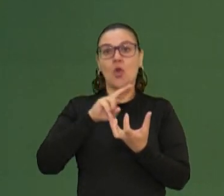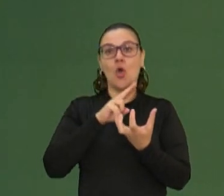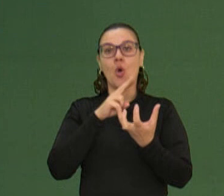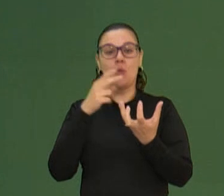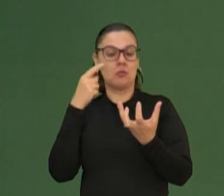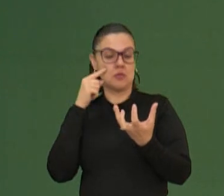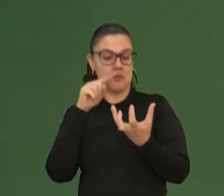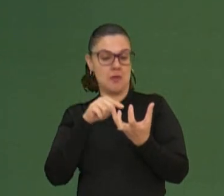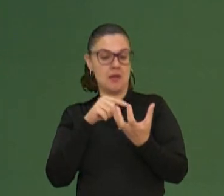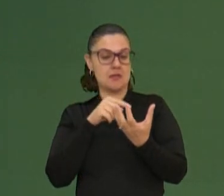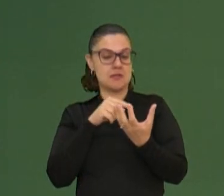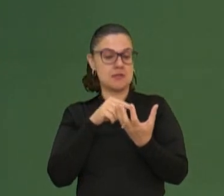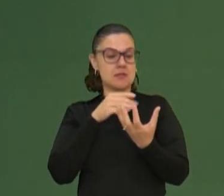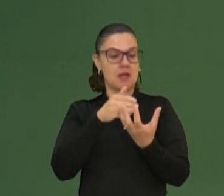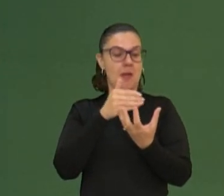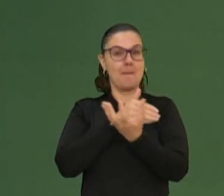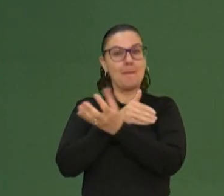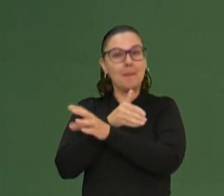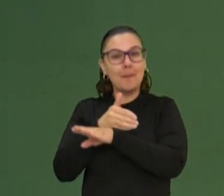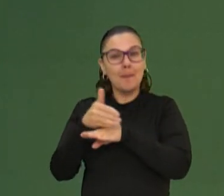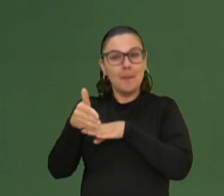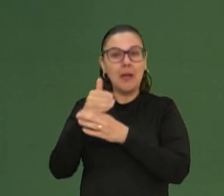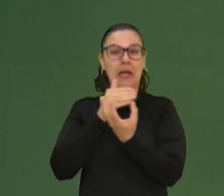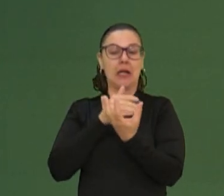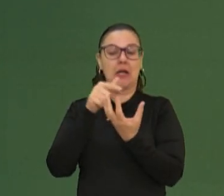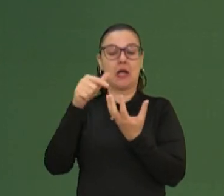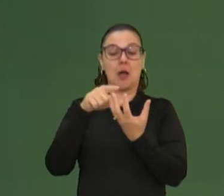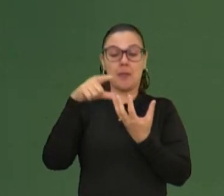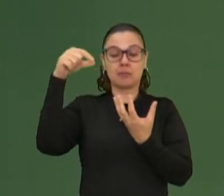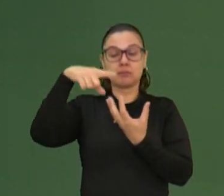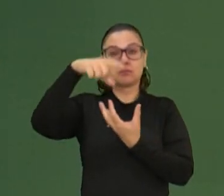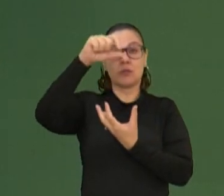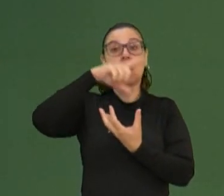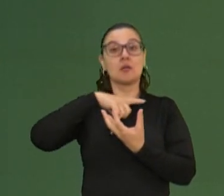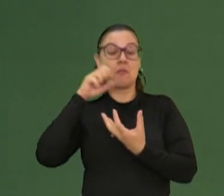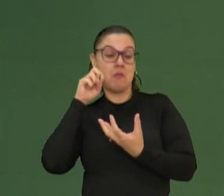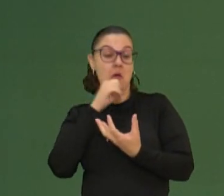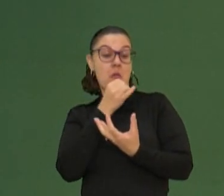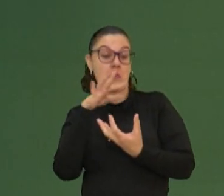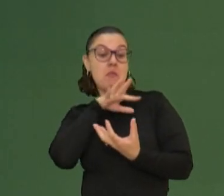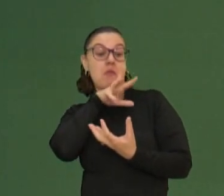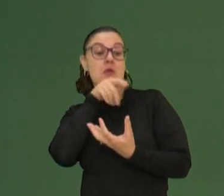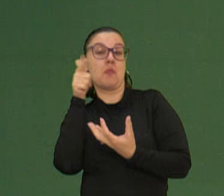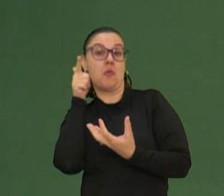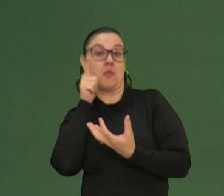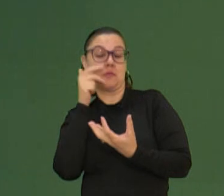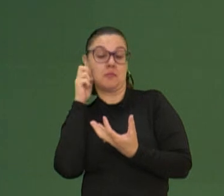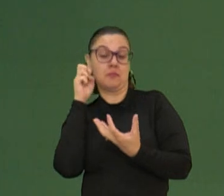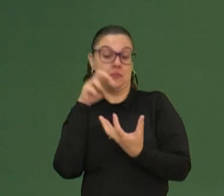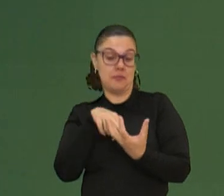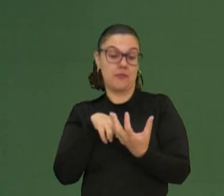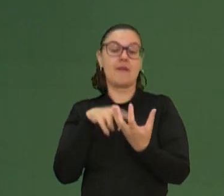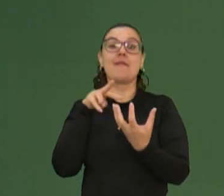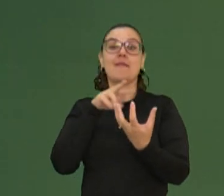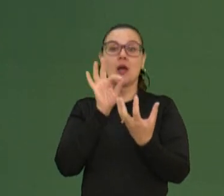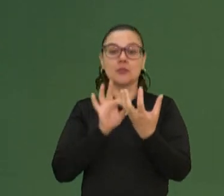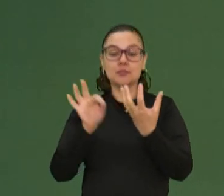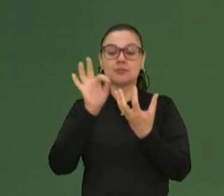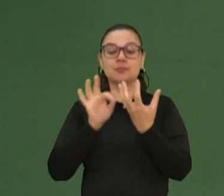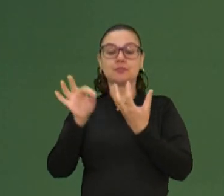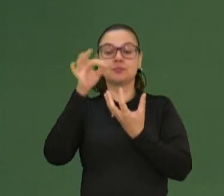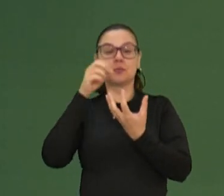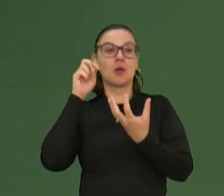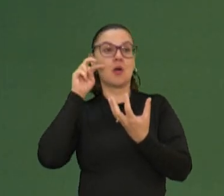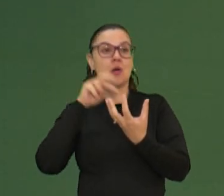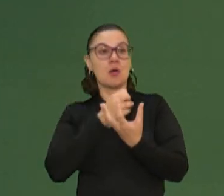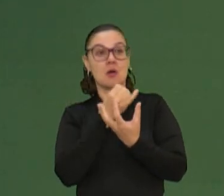para nós parece branca, mas ela tem ali em espectros ultravioleta alguma cor, então a gente já sabe que vão ter insetos envolvidos, que eles